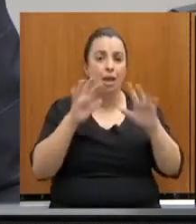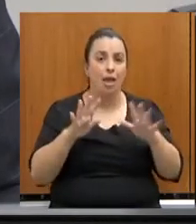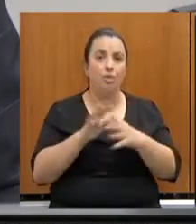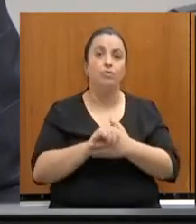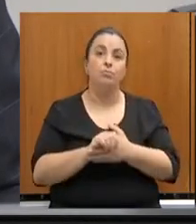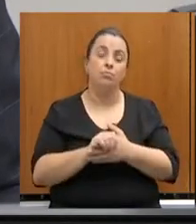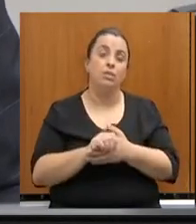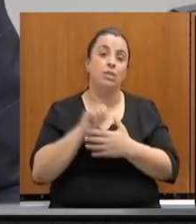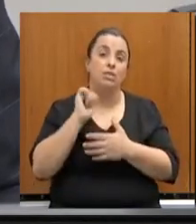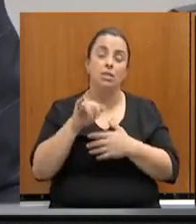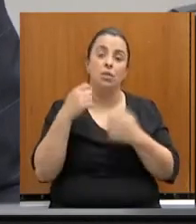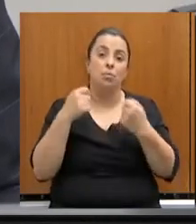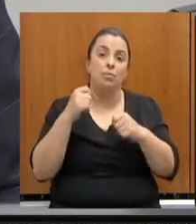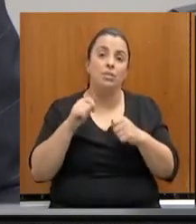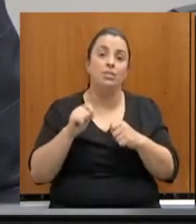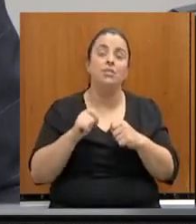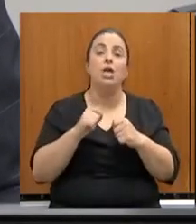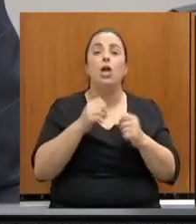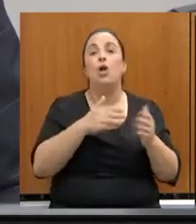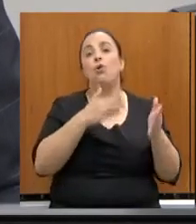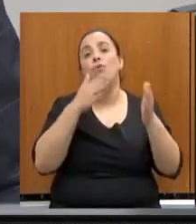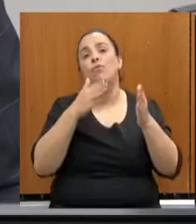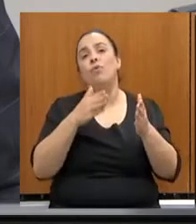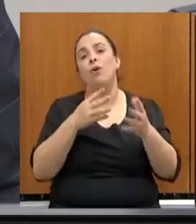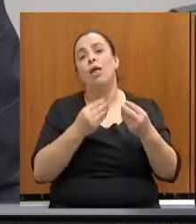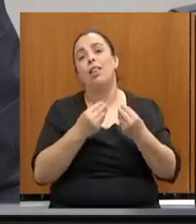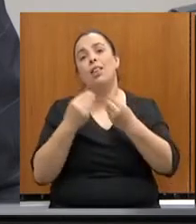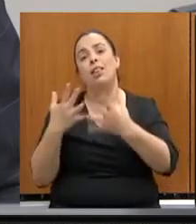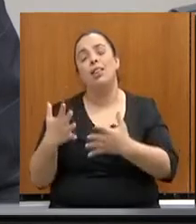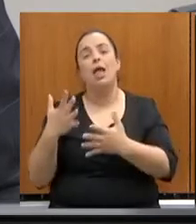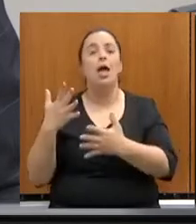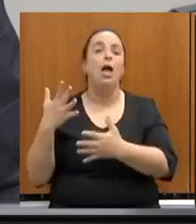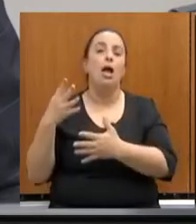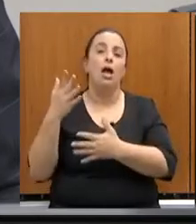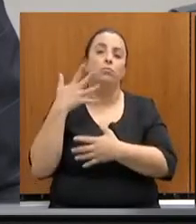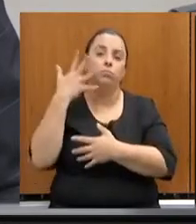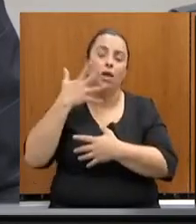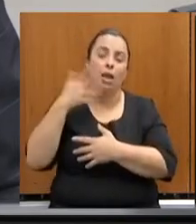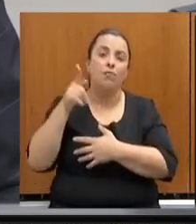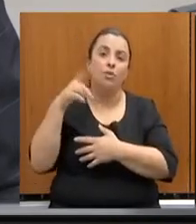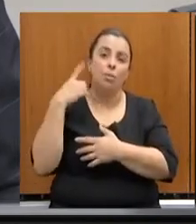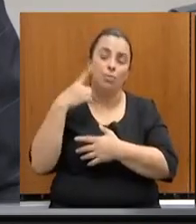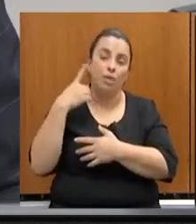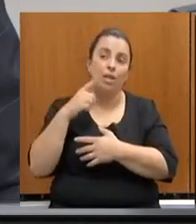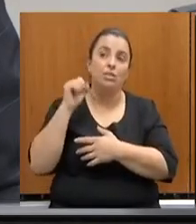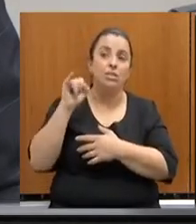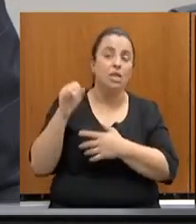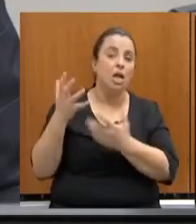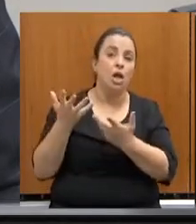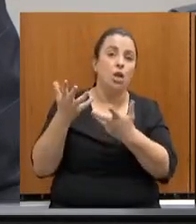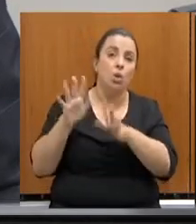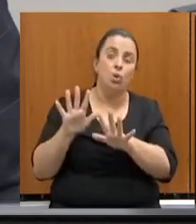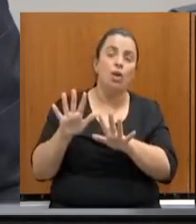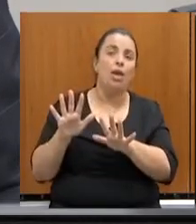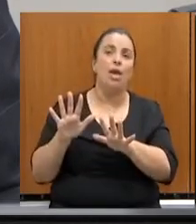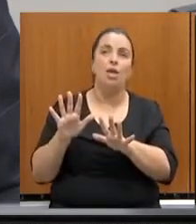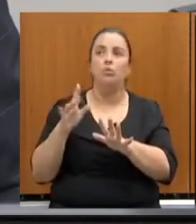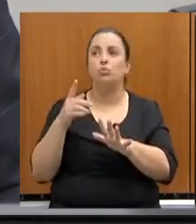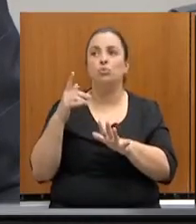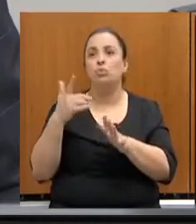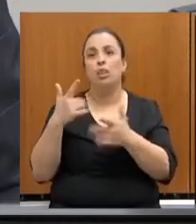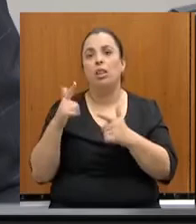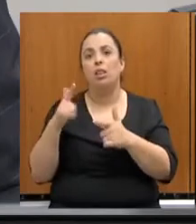dar a palavra Inicial ao Deputado e isso o final tiver interesse dessa não tiver